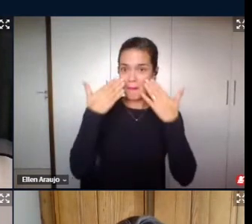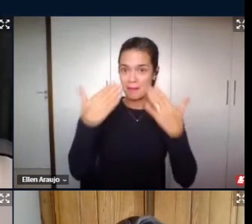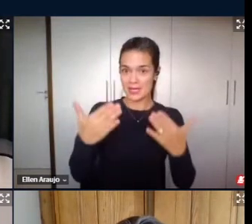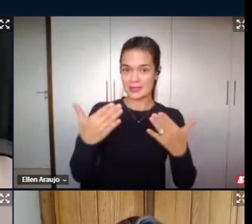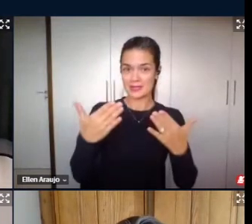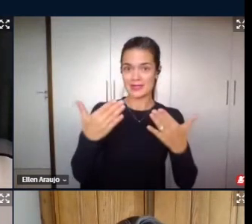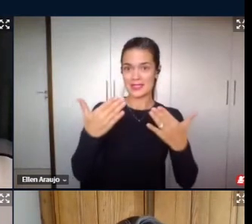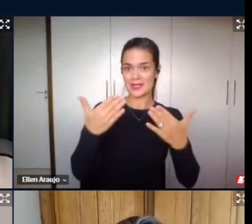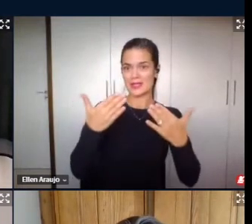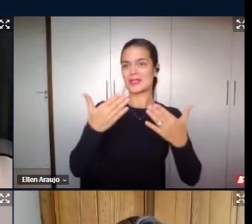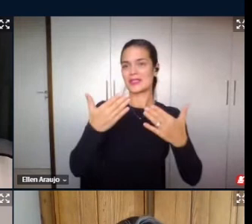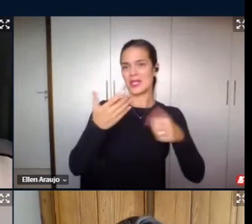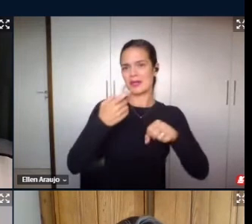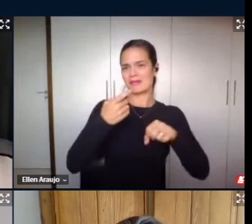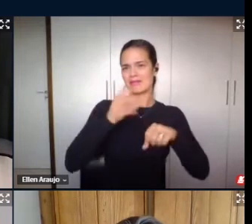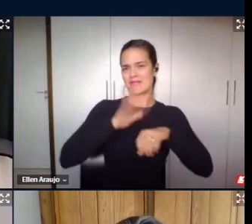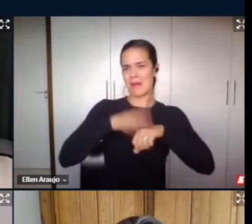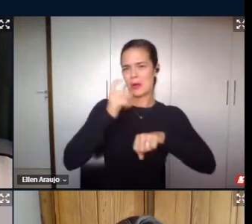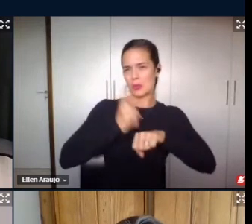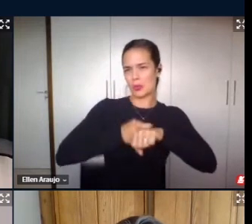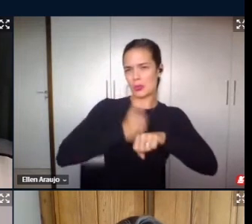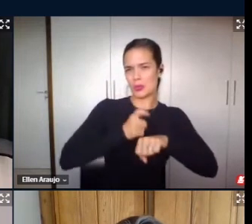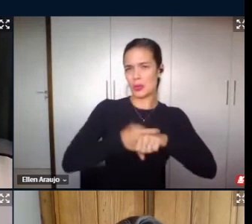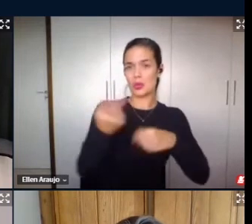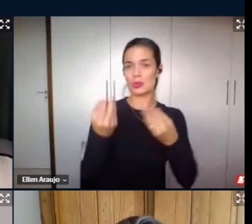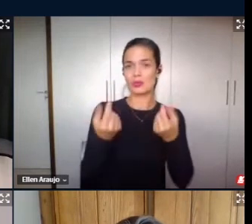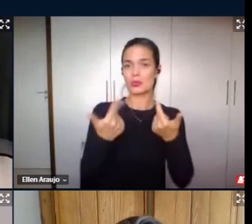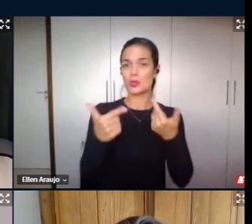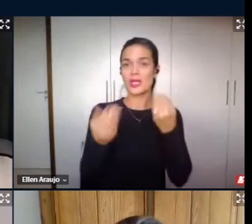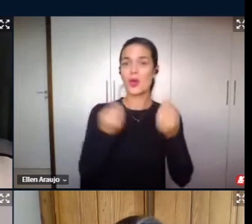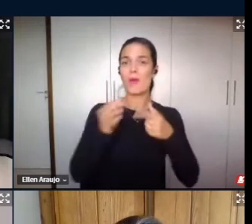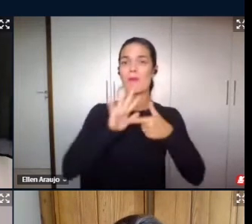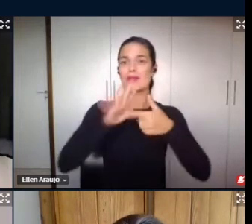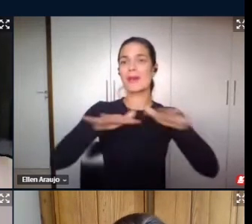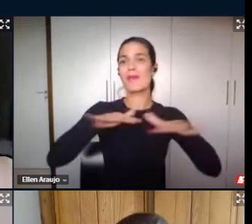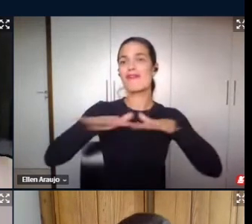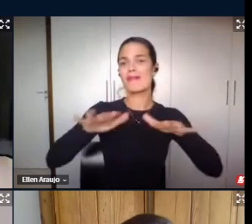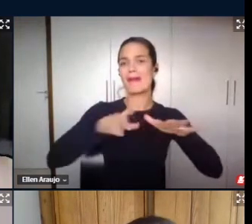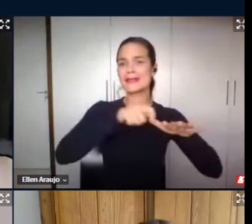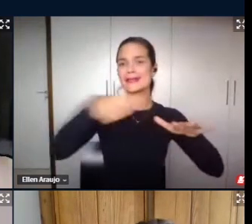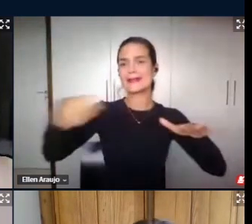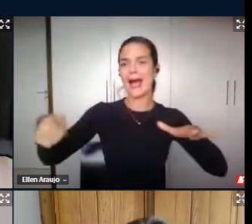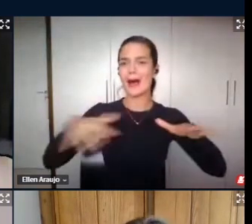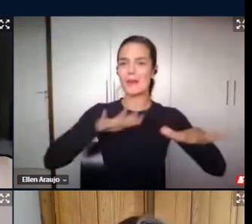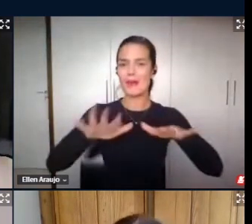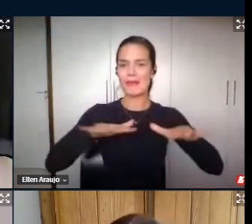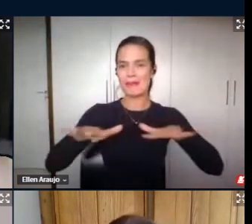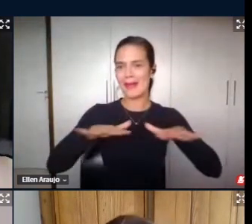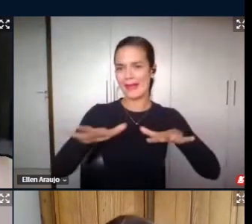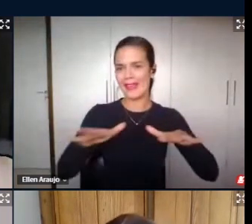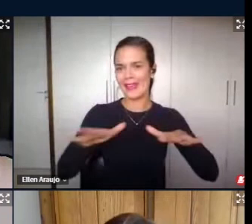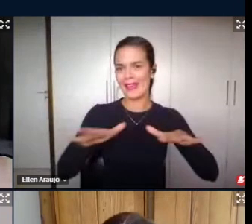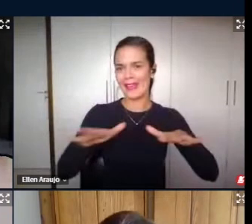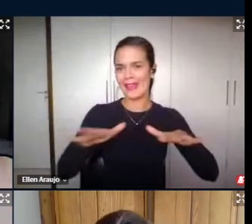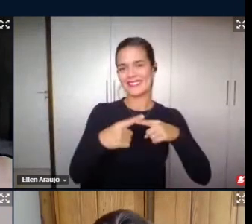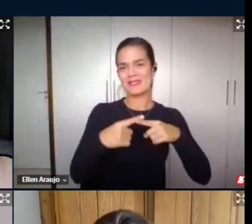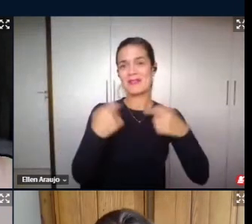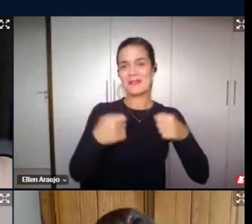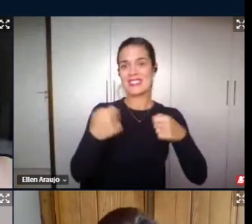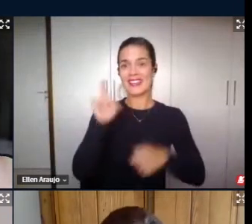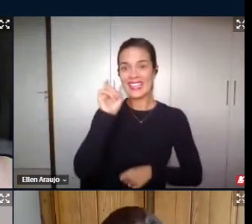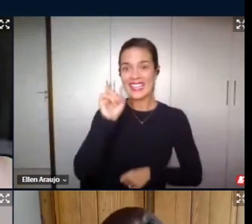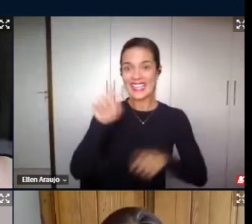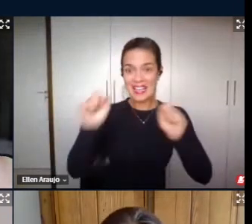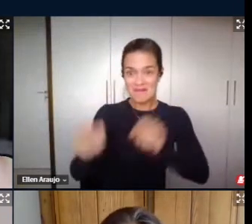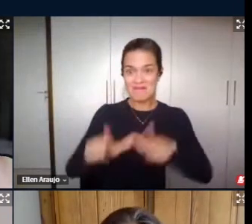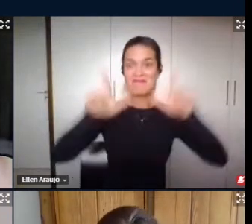não dá para ele mostrar como é que os sinais se movimentam. Isso é uma pena, né? Porque era clicar e ele